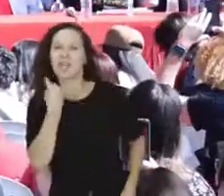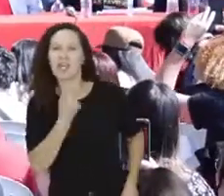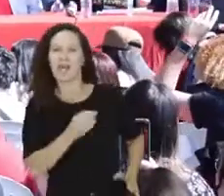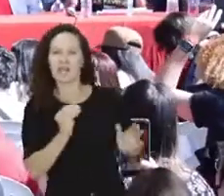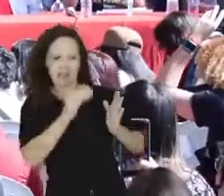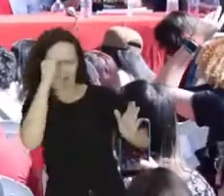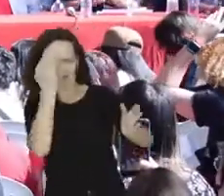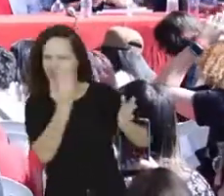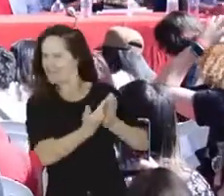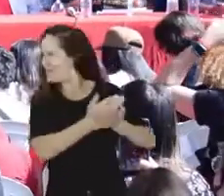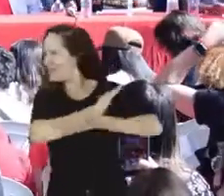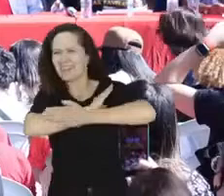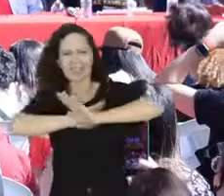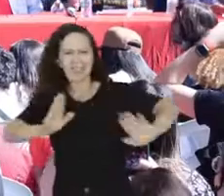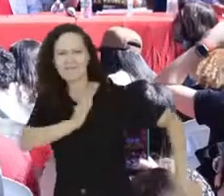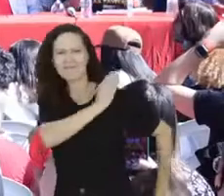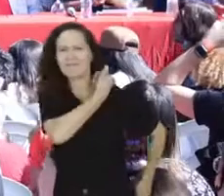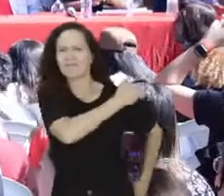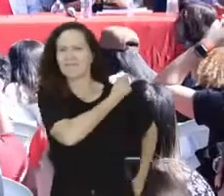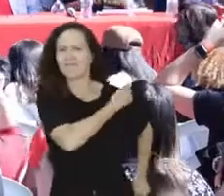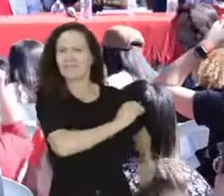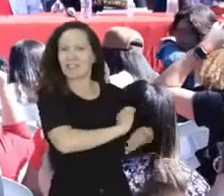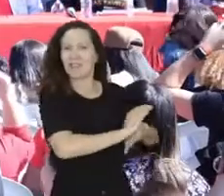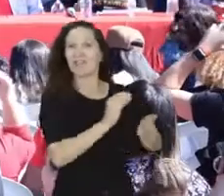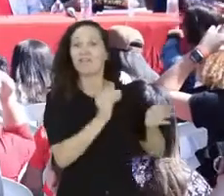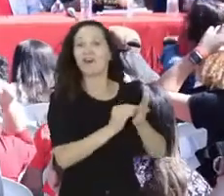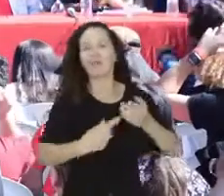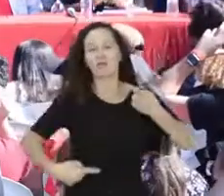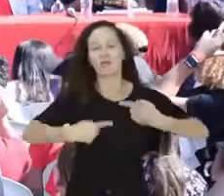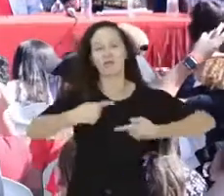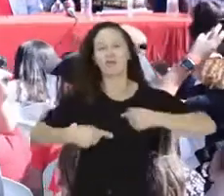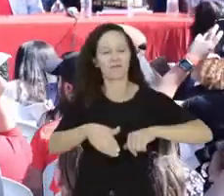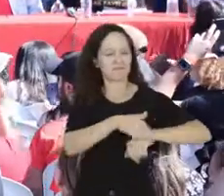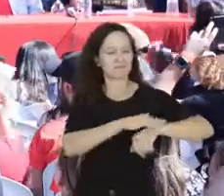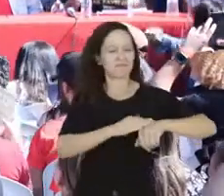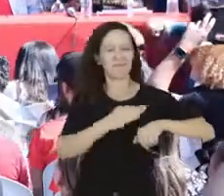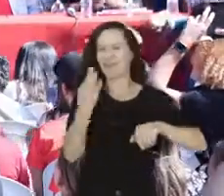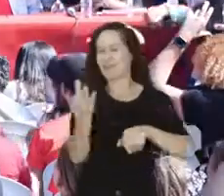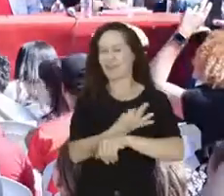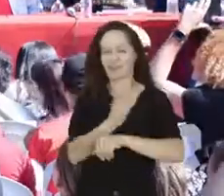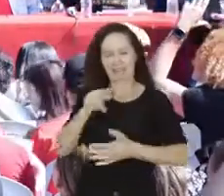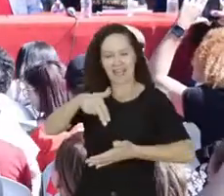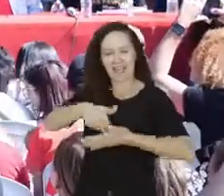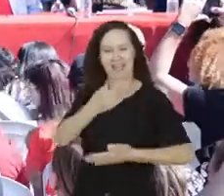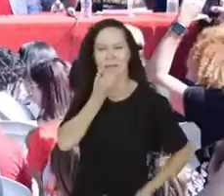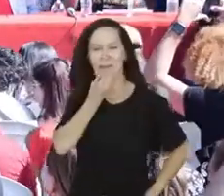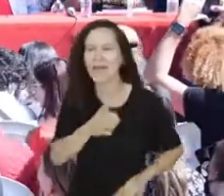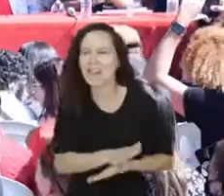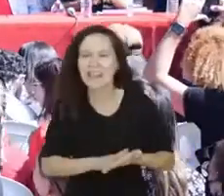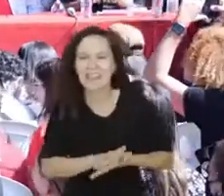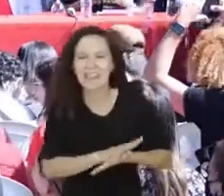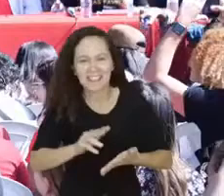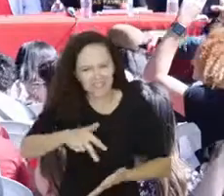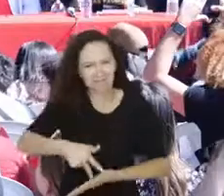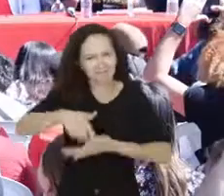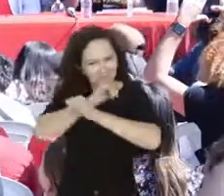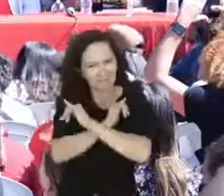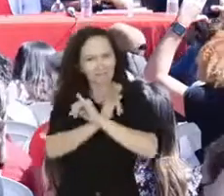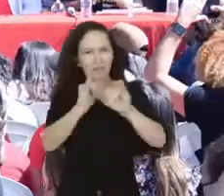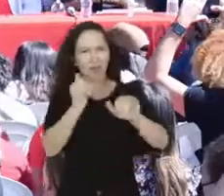preconceito, de quem não aguenta um debate, não. Aqui não tá nada bom, manifeste-se na busca de